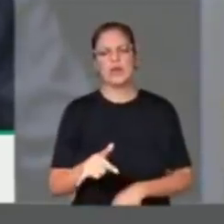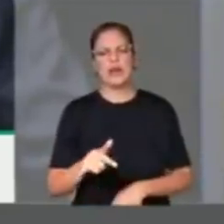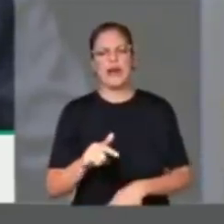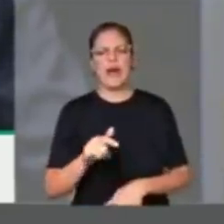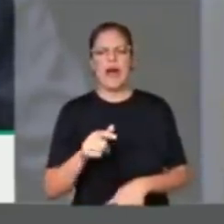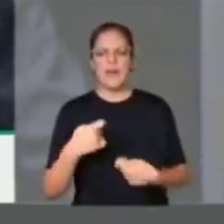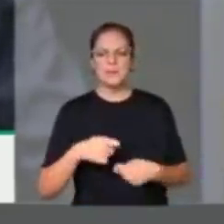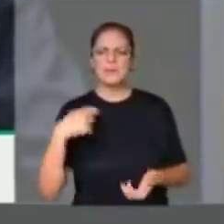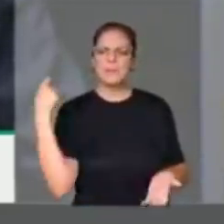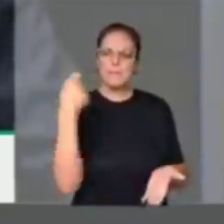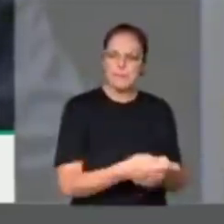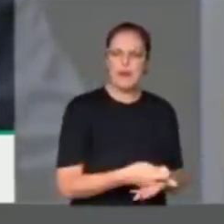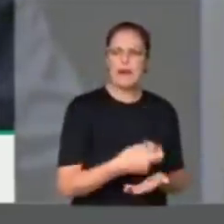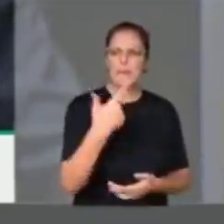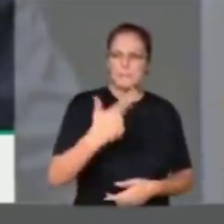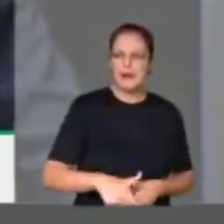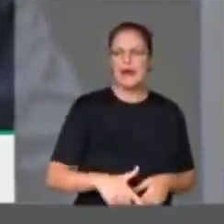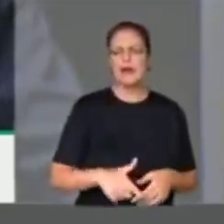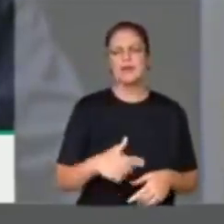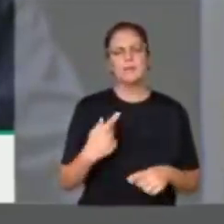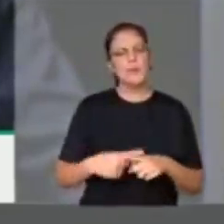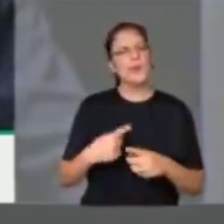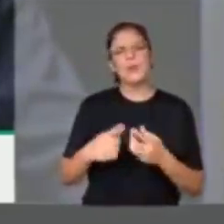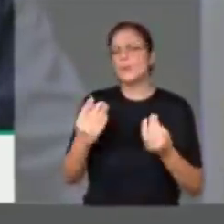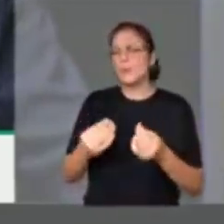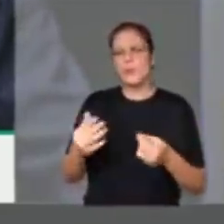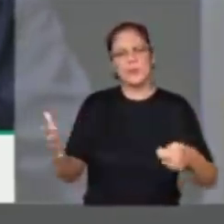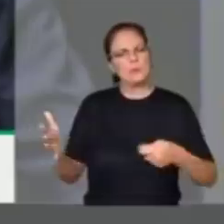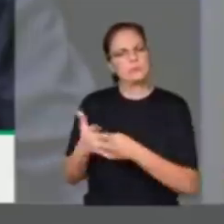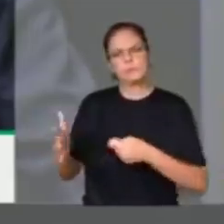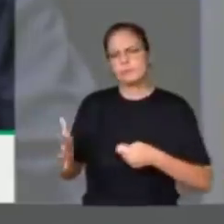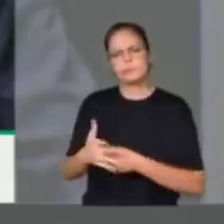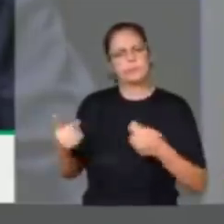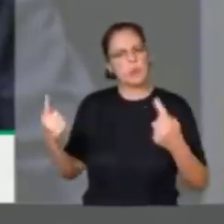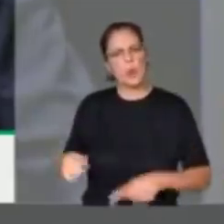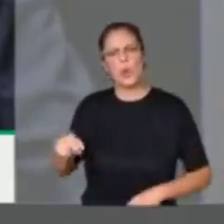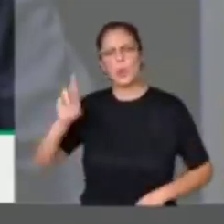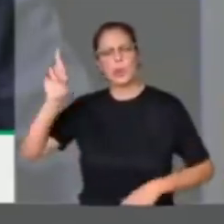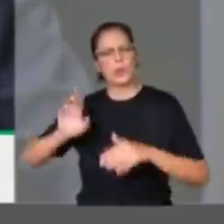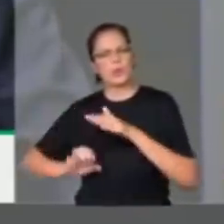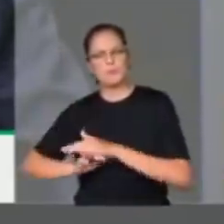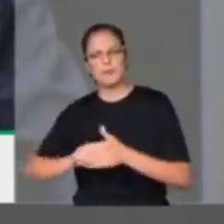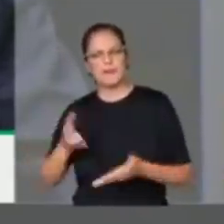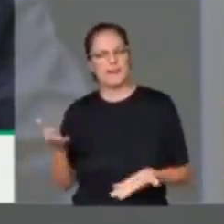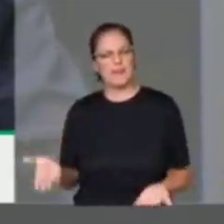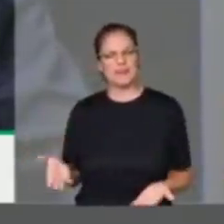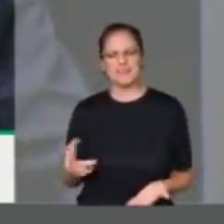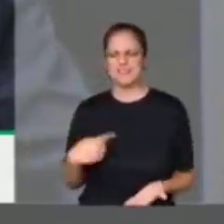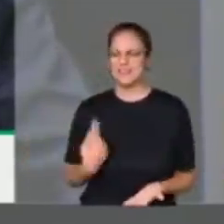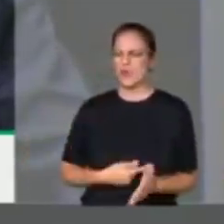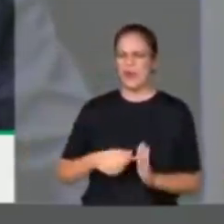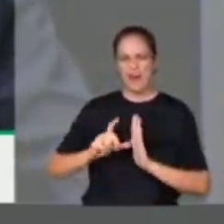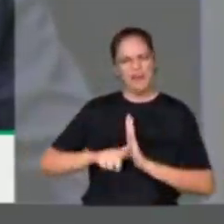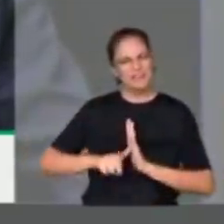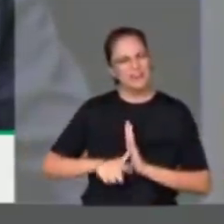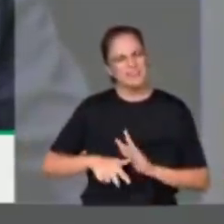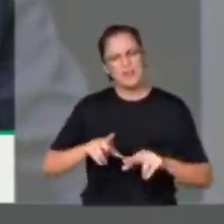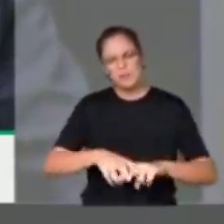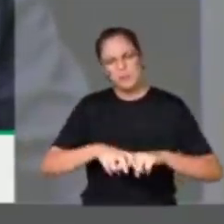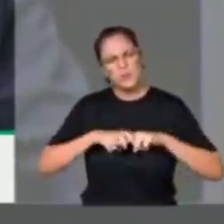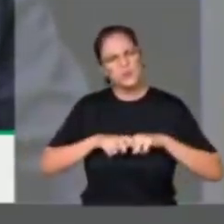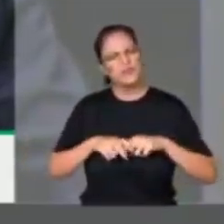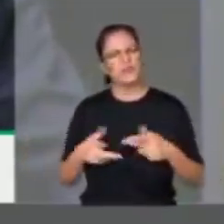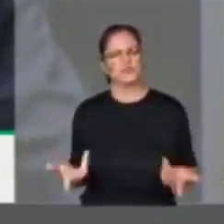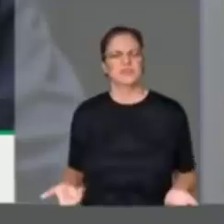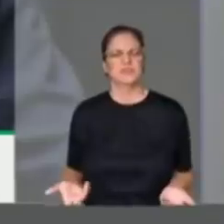com esse discurso de criminalização do empresariado, de quem gera emprego e renda, a gente vai continuar sendo a vanguarda do atraso do mundo. Eu acho